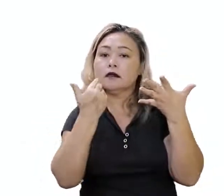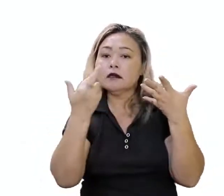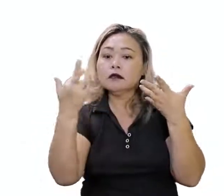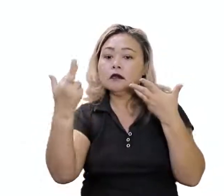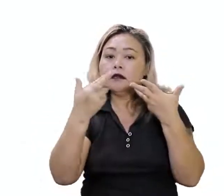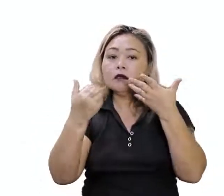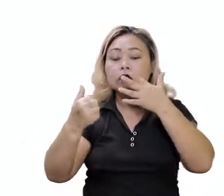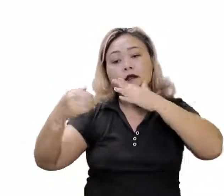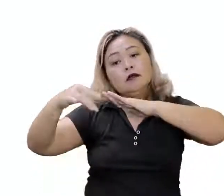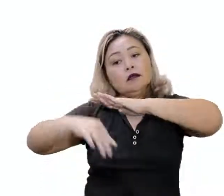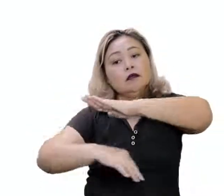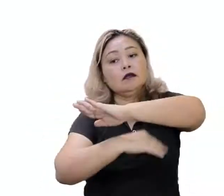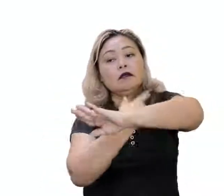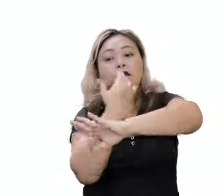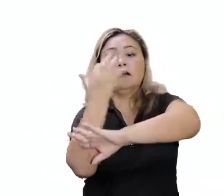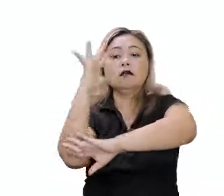o